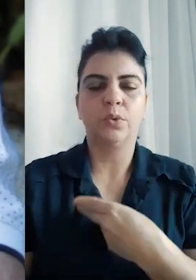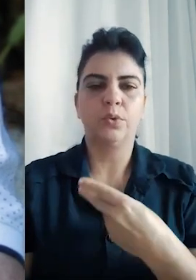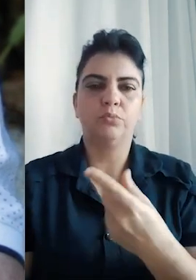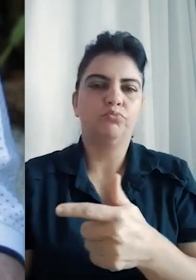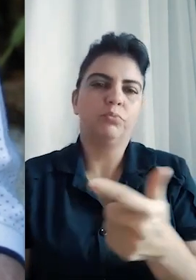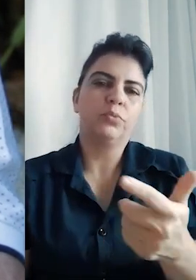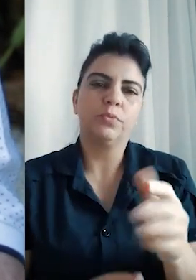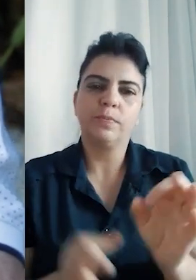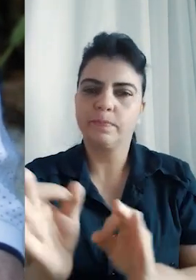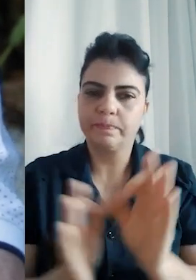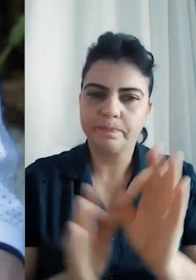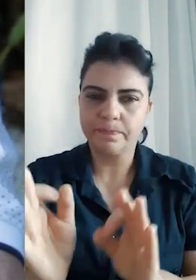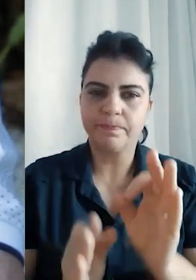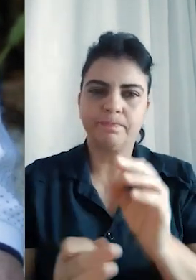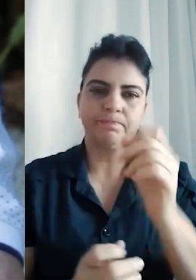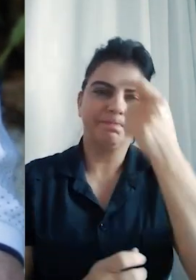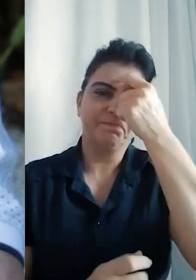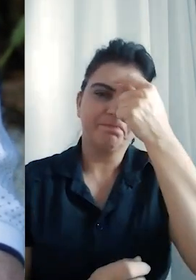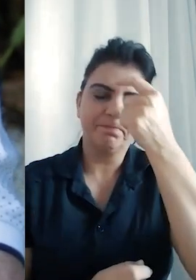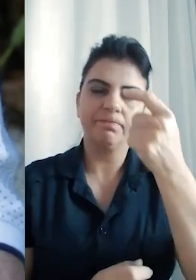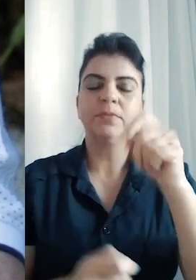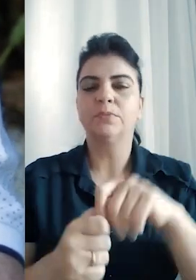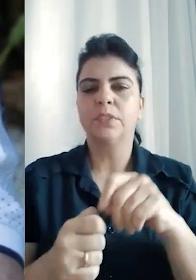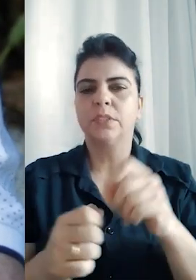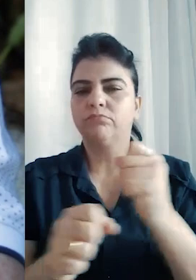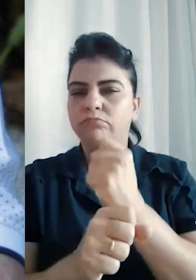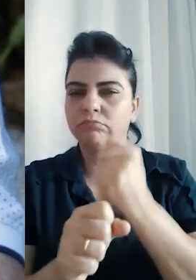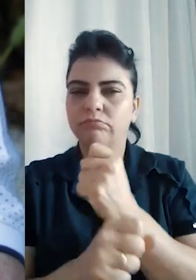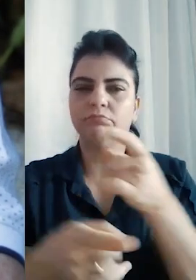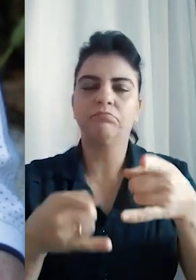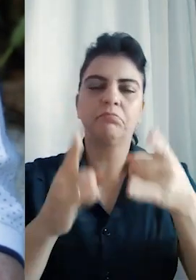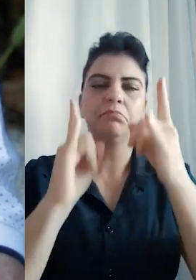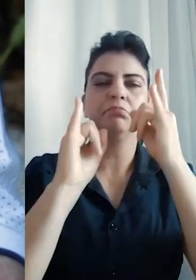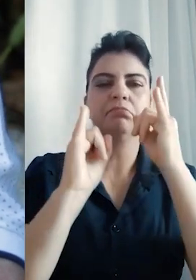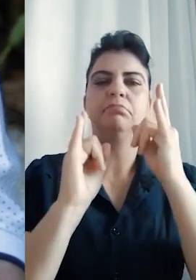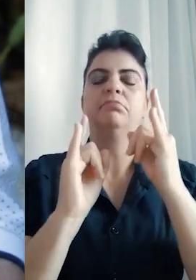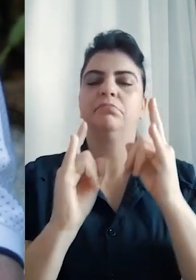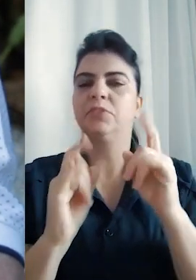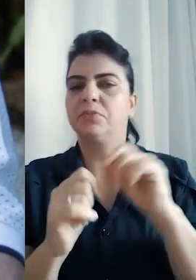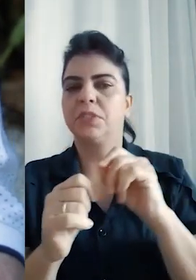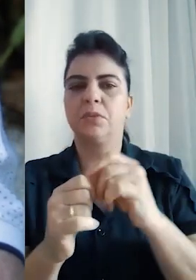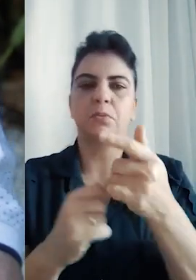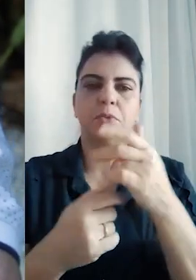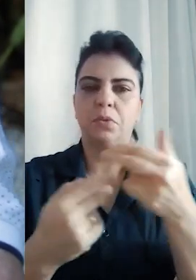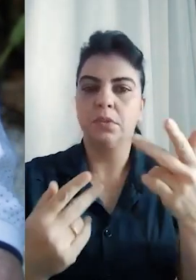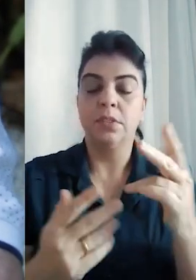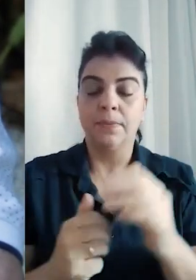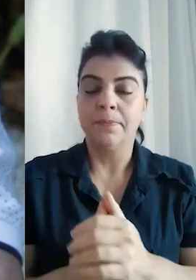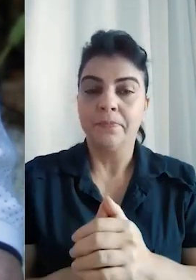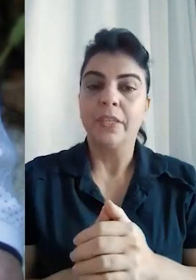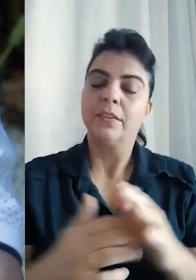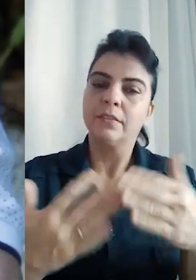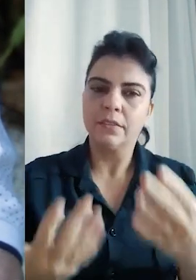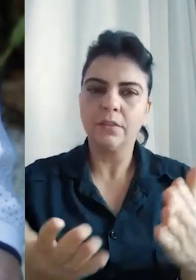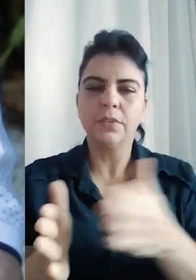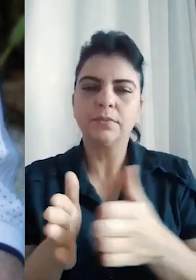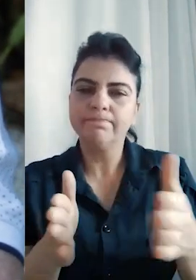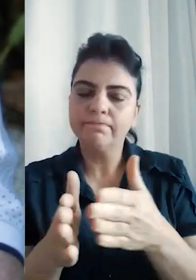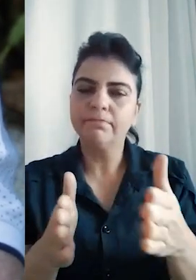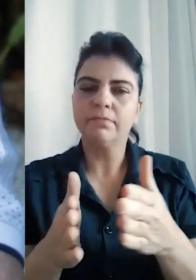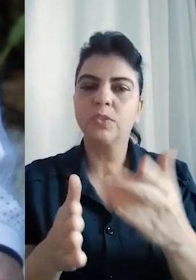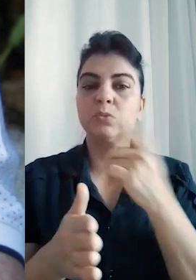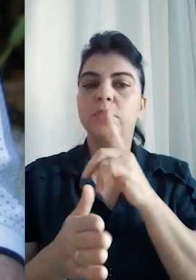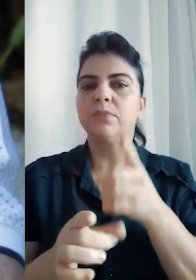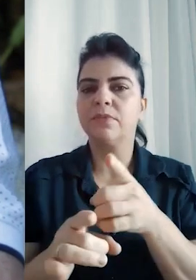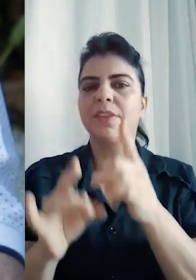gente não tinha um plano na cabeça de construir um templo, fazer isso, fazer aquela outra coisa. Então, nesse